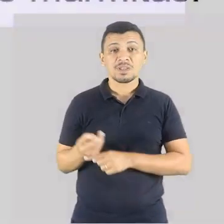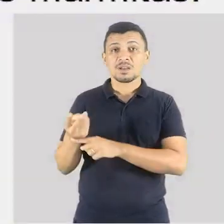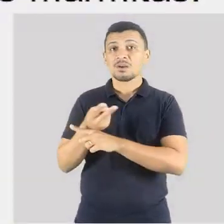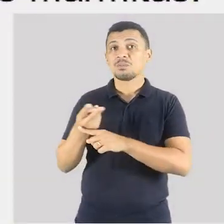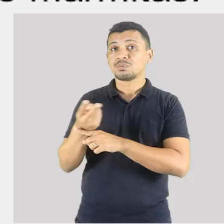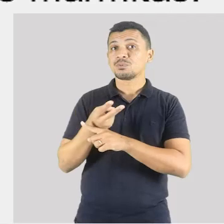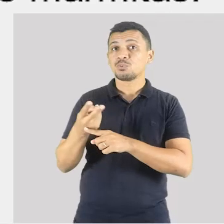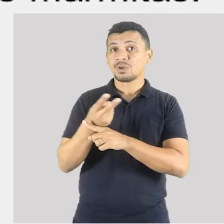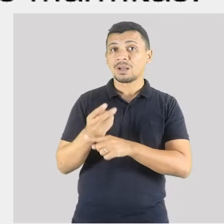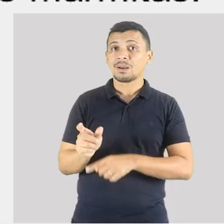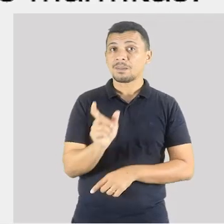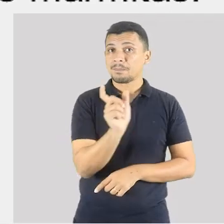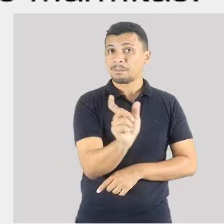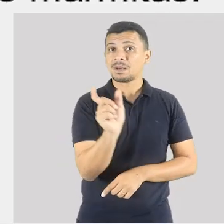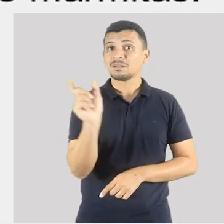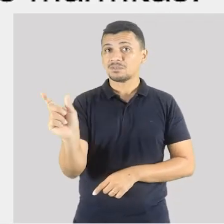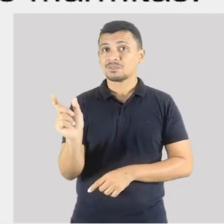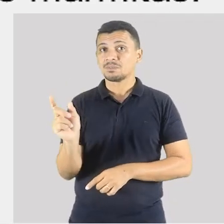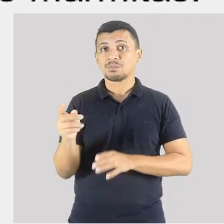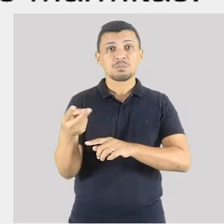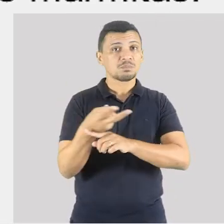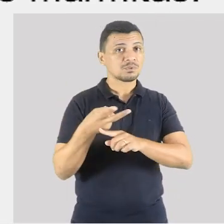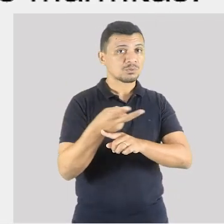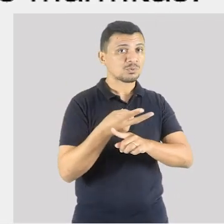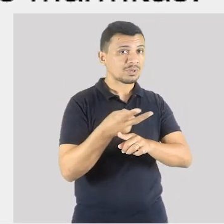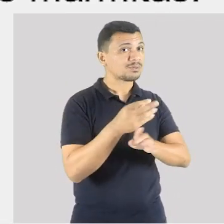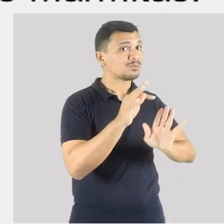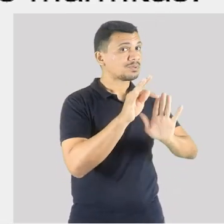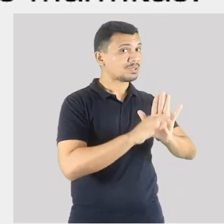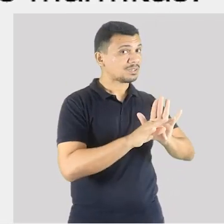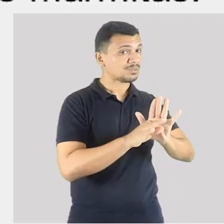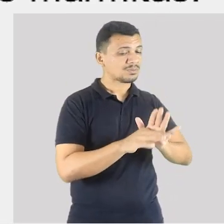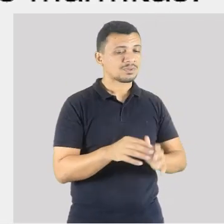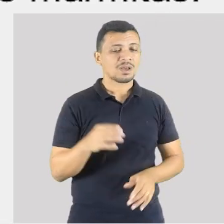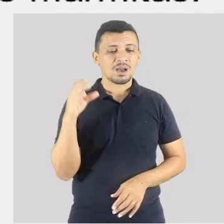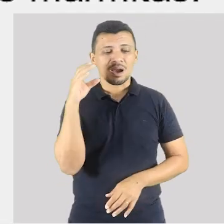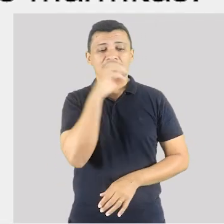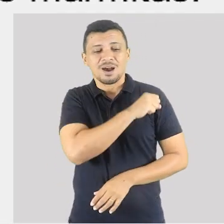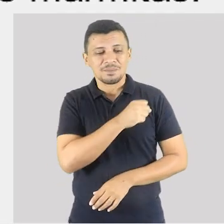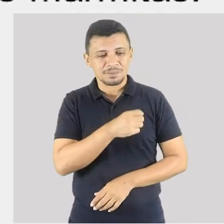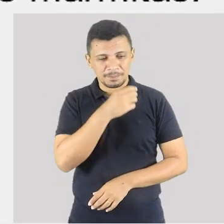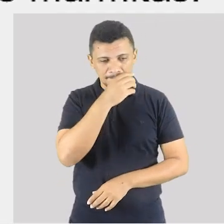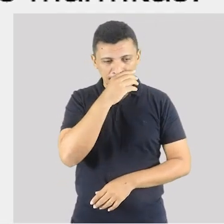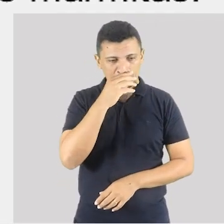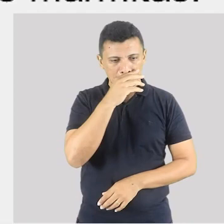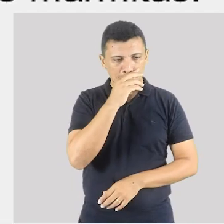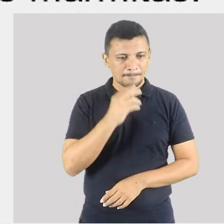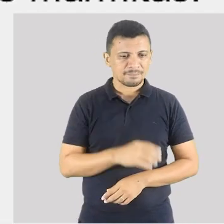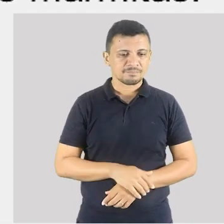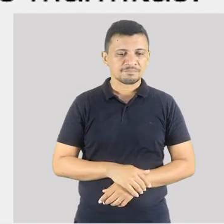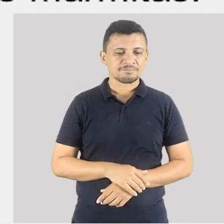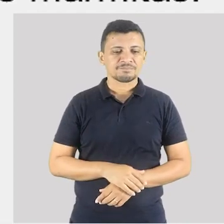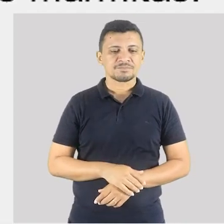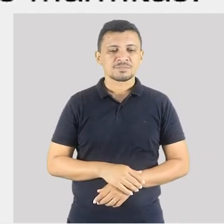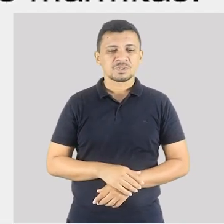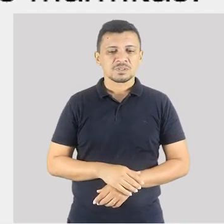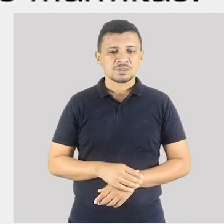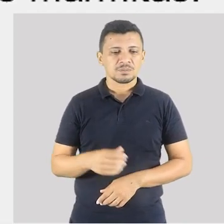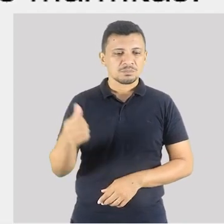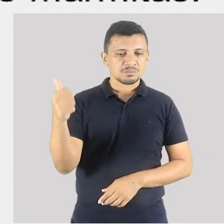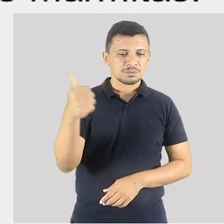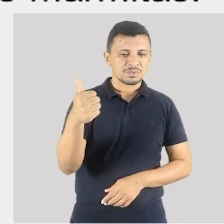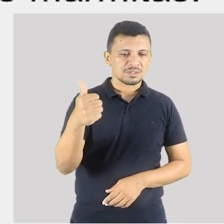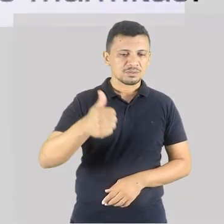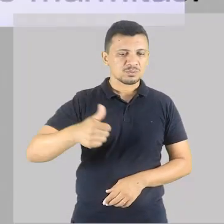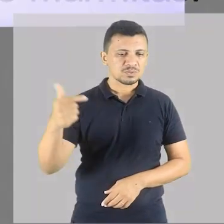esses vocábulos. É assim que eu ganho tempo, né? Então, eu já sei que eles estão aqui. Olha, por exemplo, no primeiro, segundo,